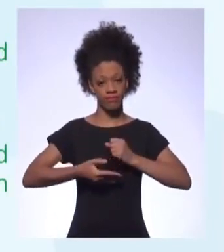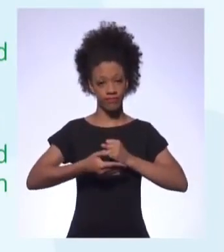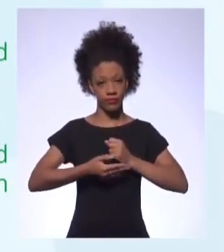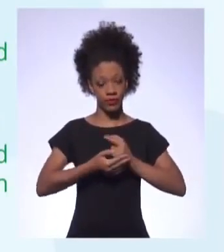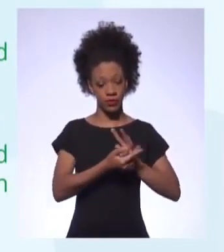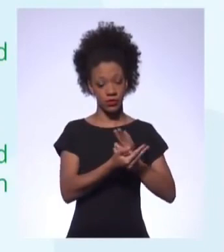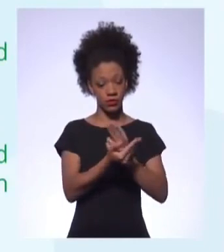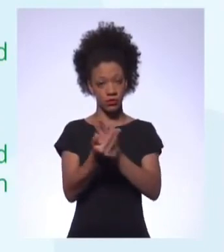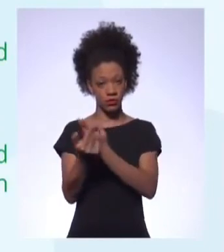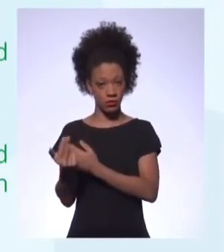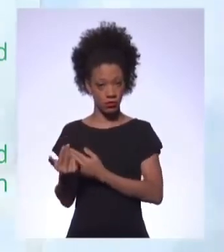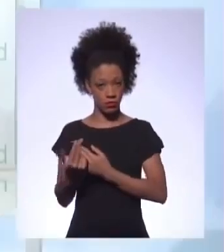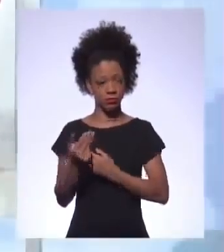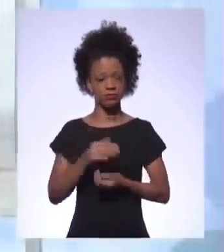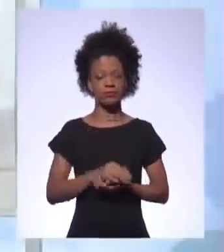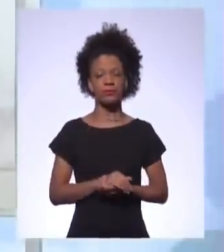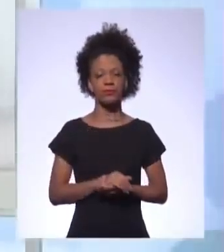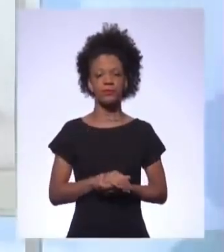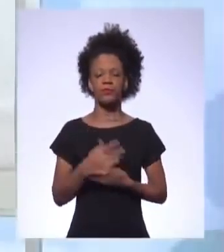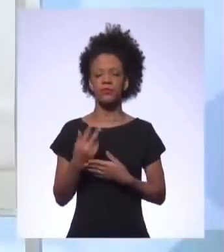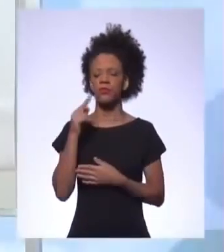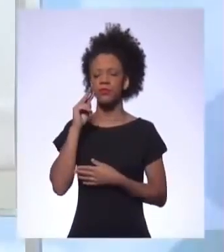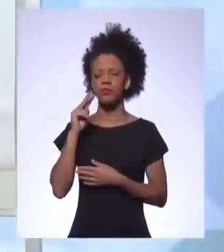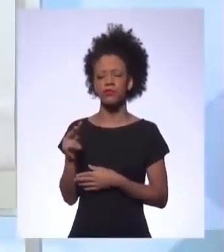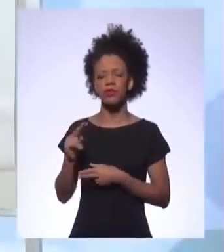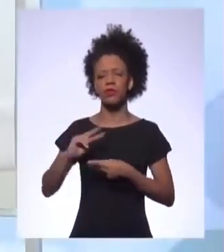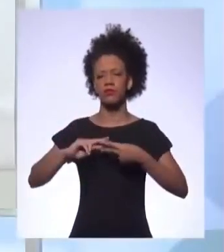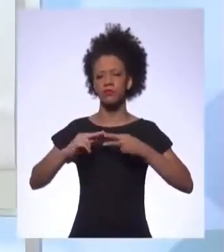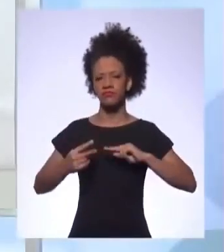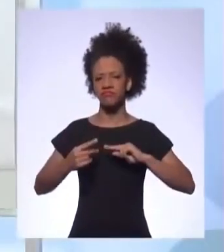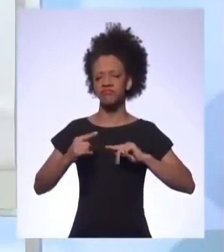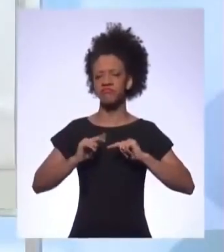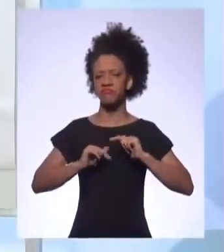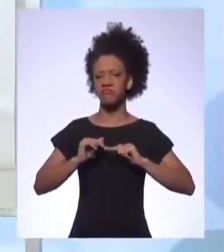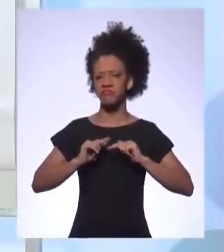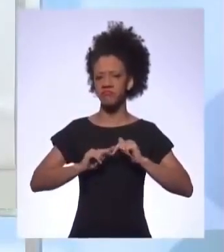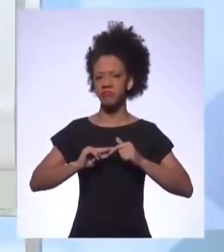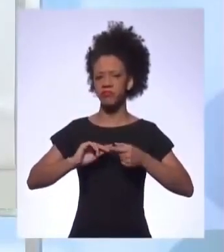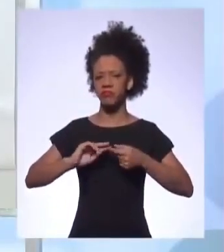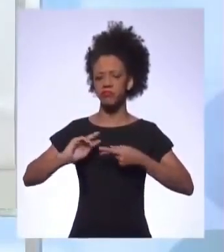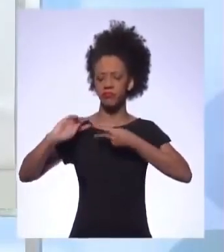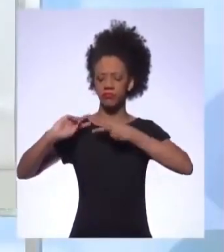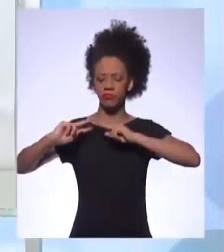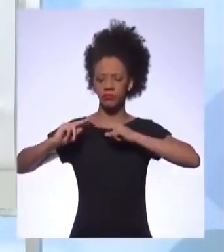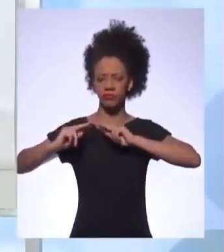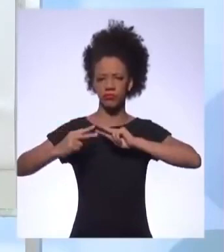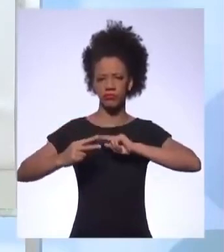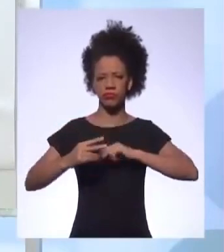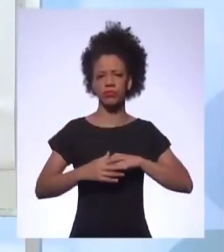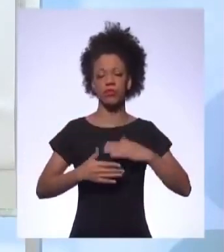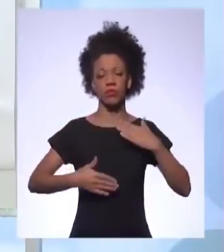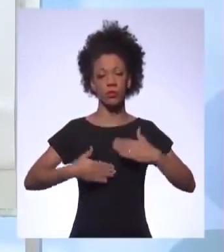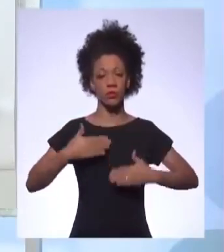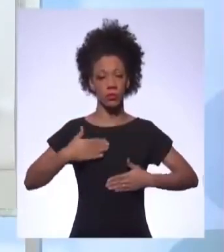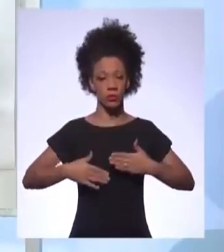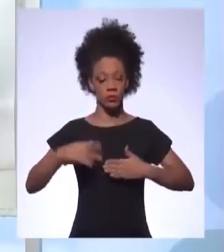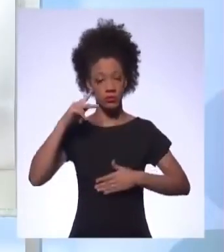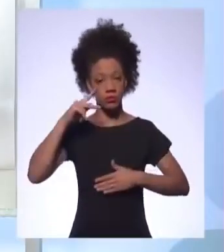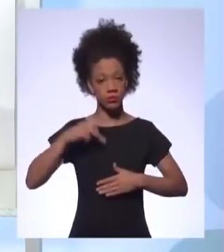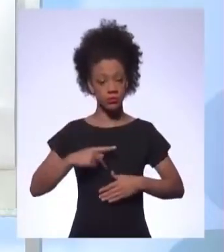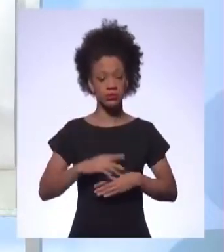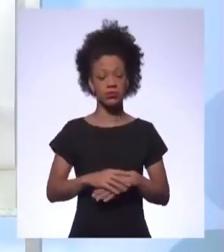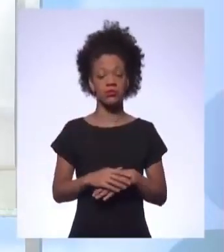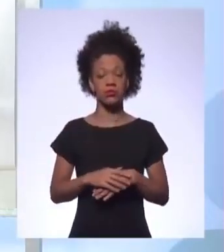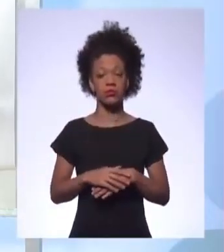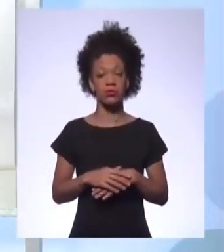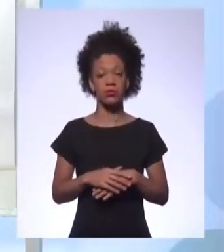as pessoas. Então, a gente viu que o DNA é um material genético, né, que está no organismo do ser humano, né? E o corpo